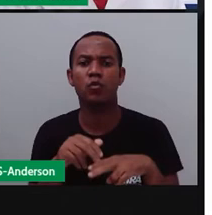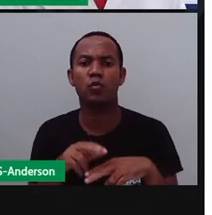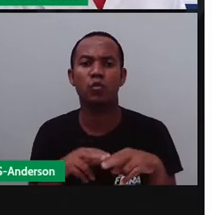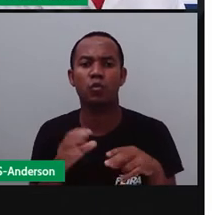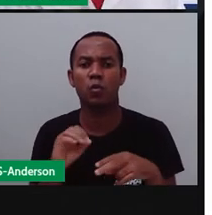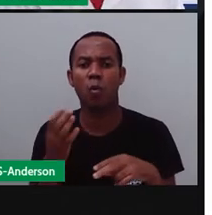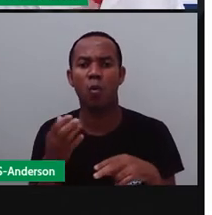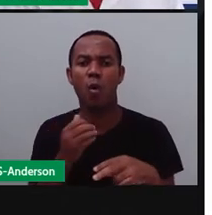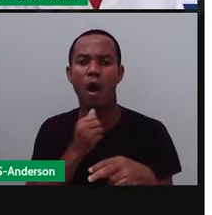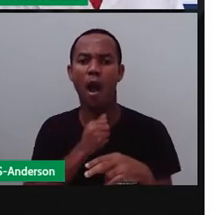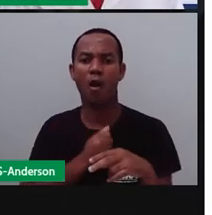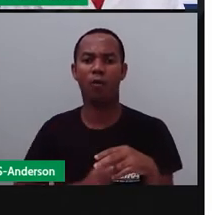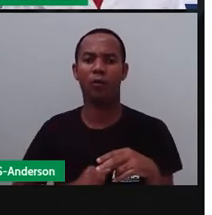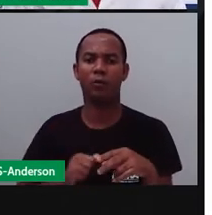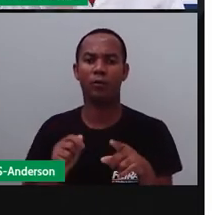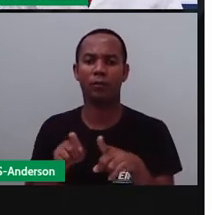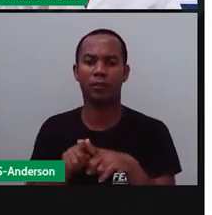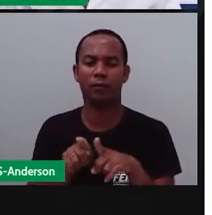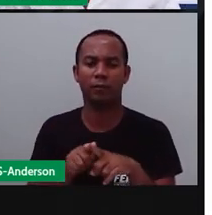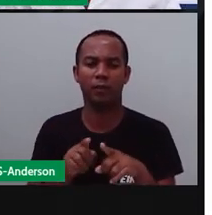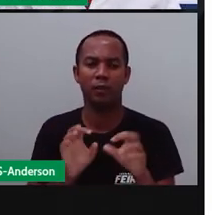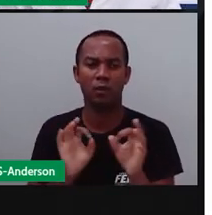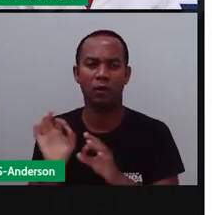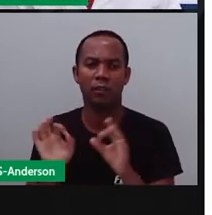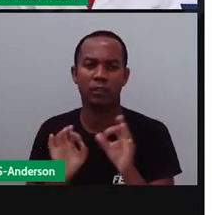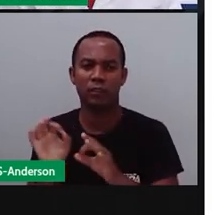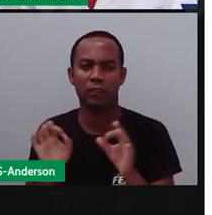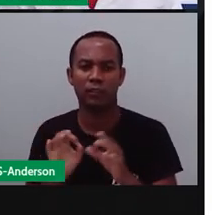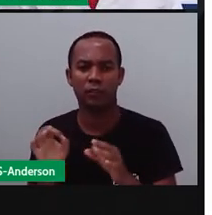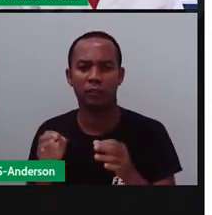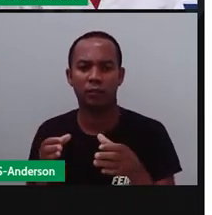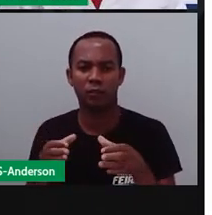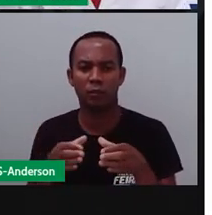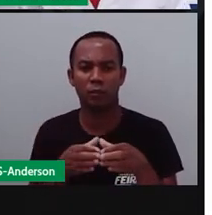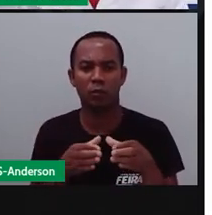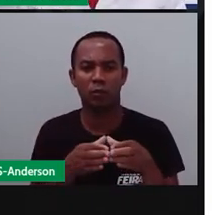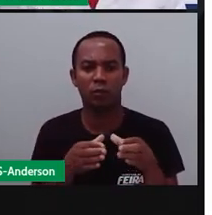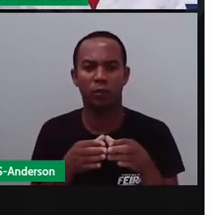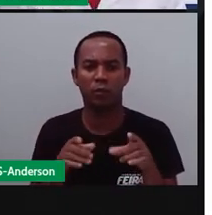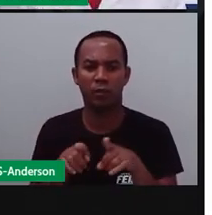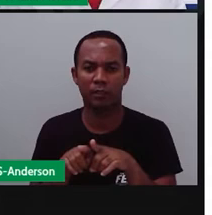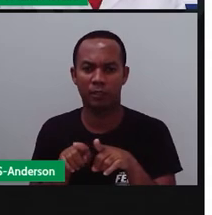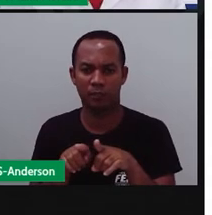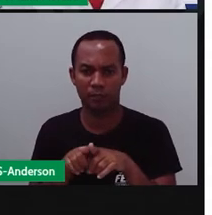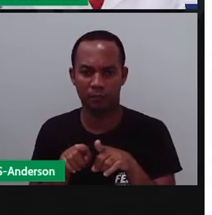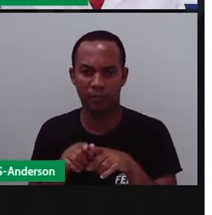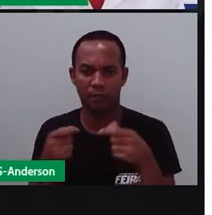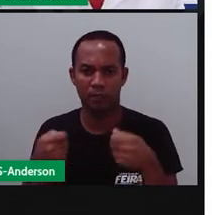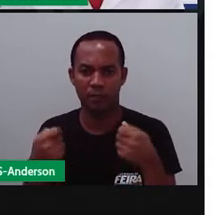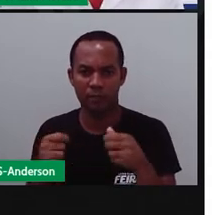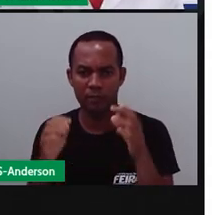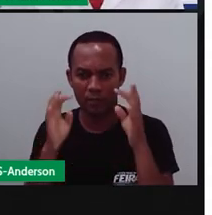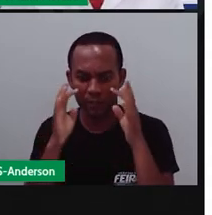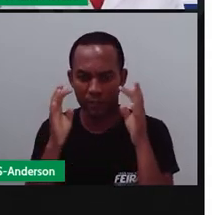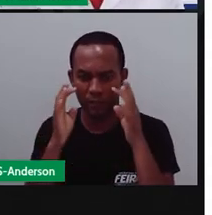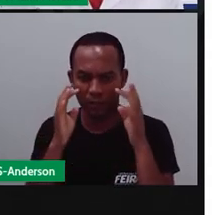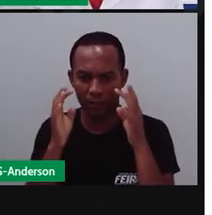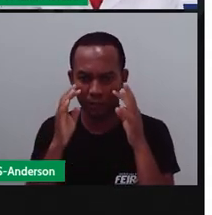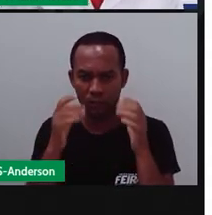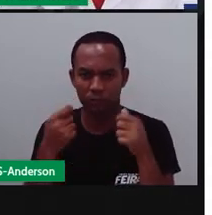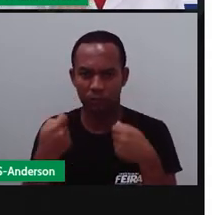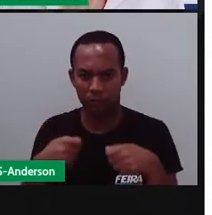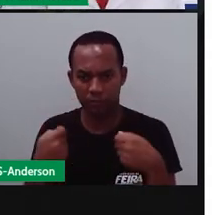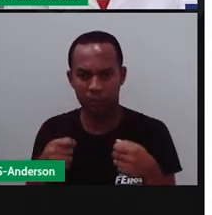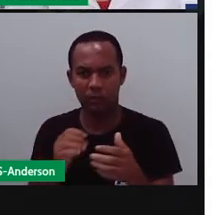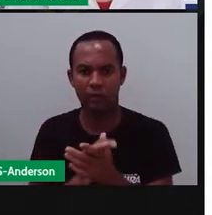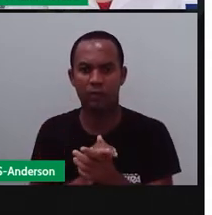agosto. Então, o que ele fala é isso: olha, os organizadores desses festejos, eles precisam estar o quê? Atentos às datas e o